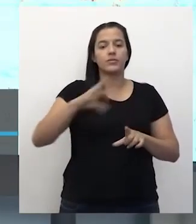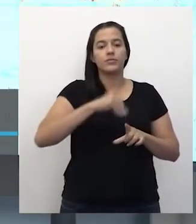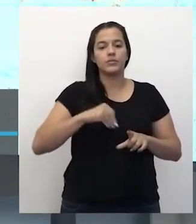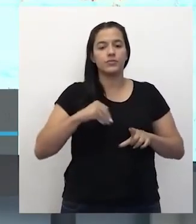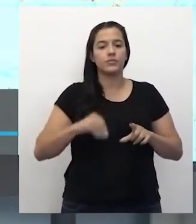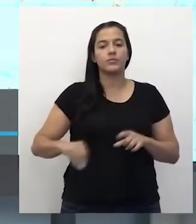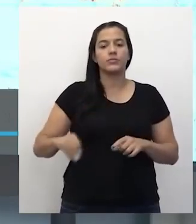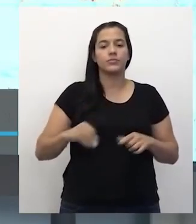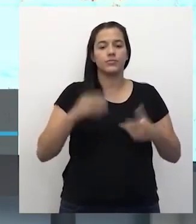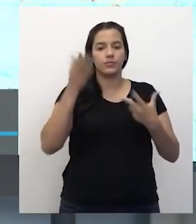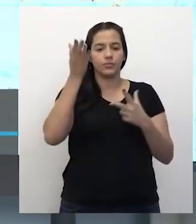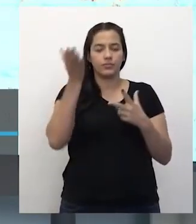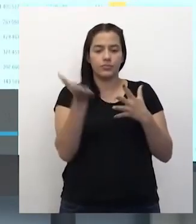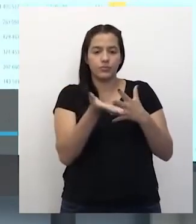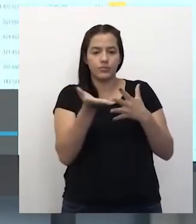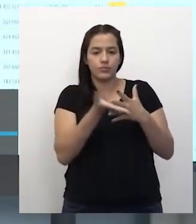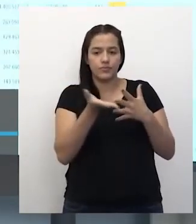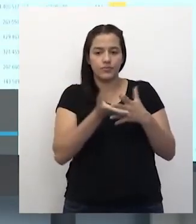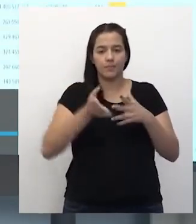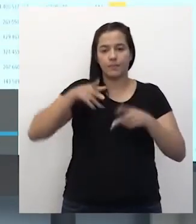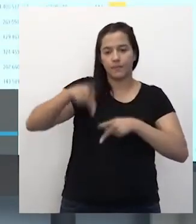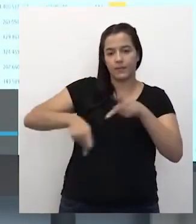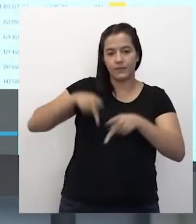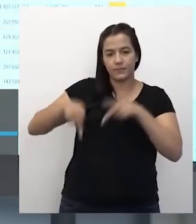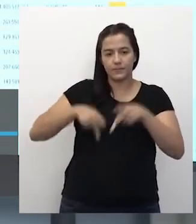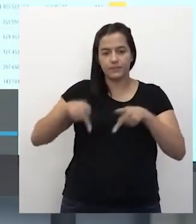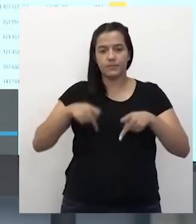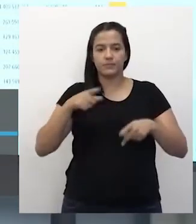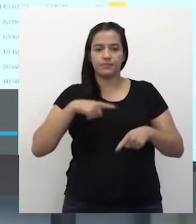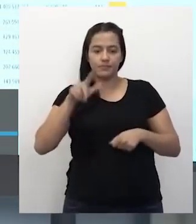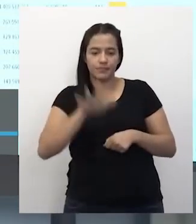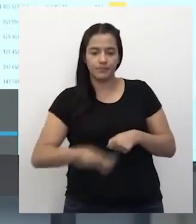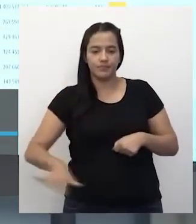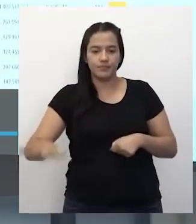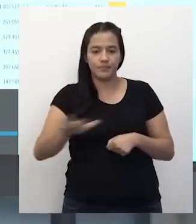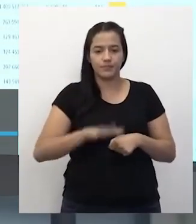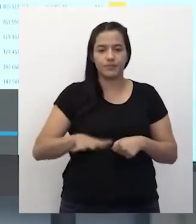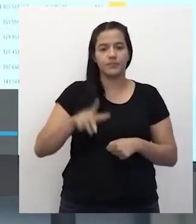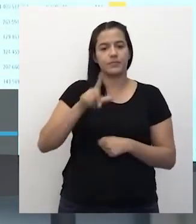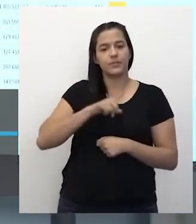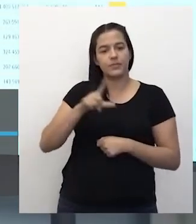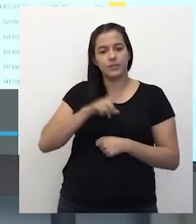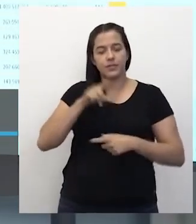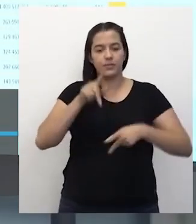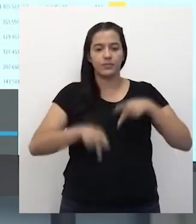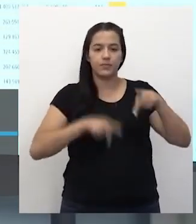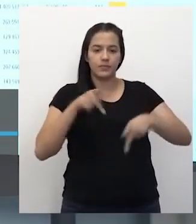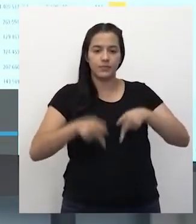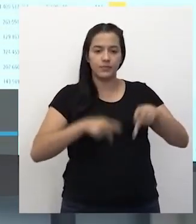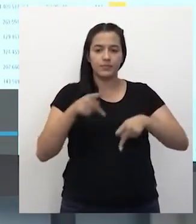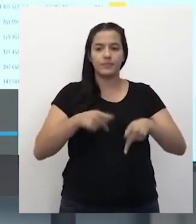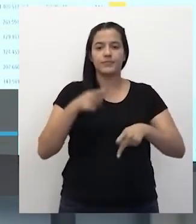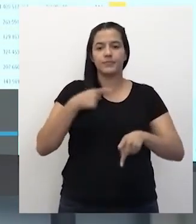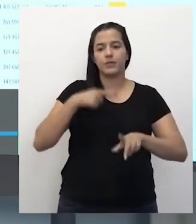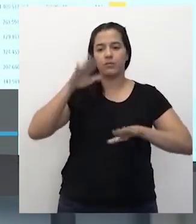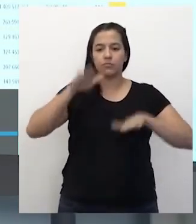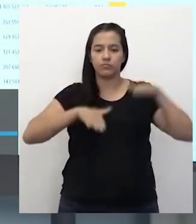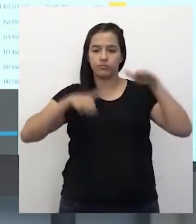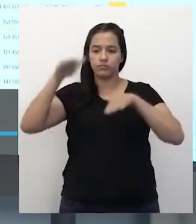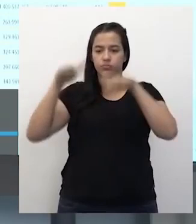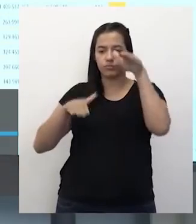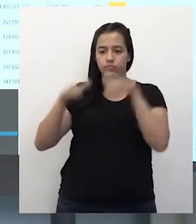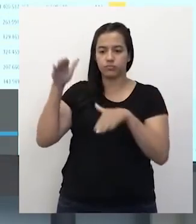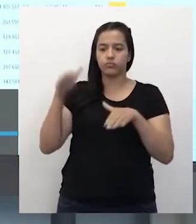Quando você vai dividir a população pela área, você vai falar lá, tem uma população de densidade demográfica